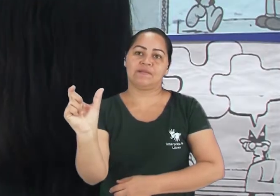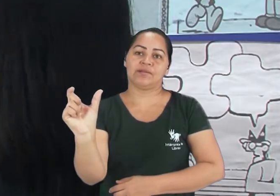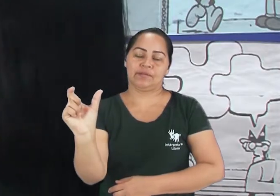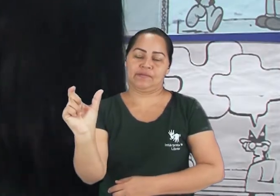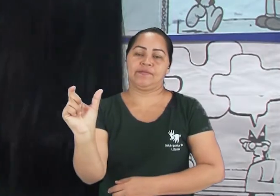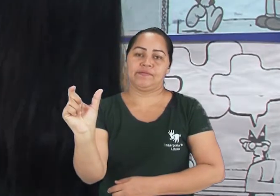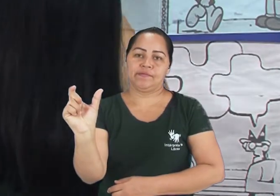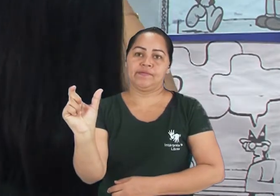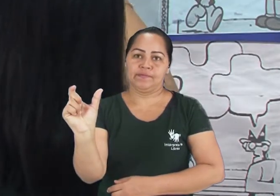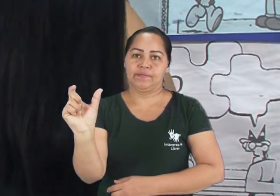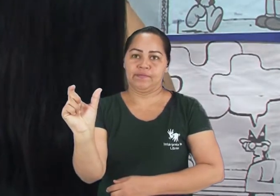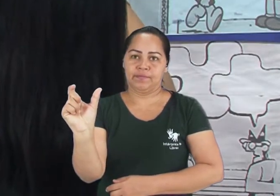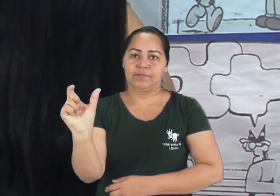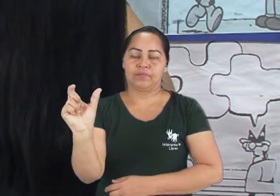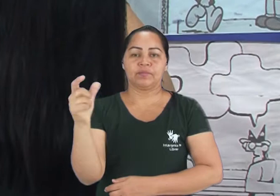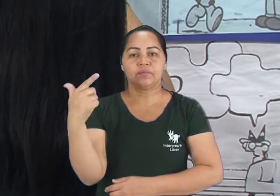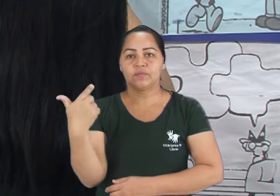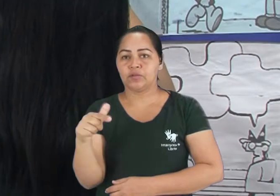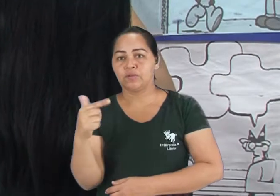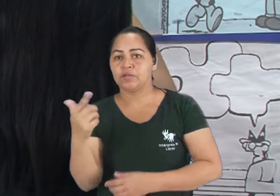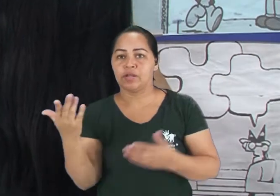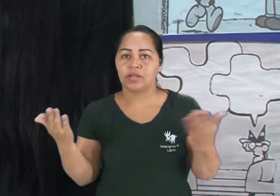quê? Um que o outro tem ou não tem, ó.